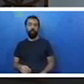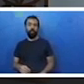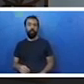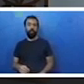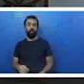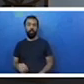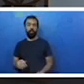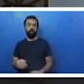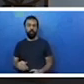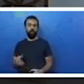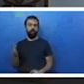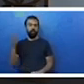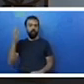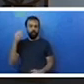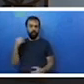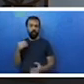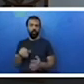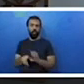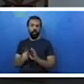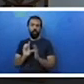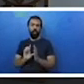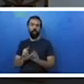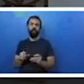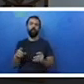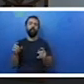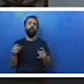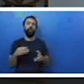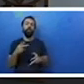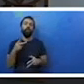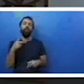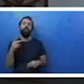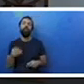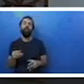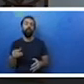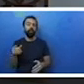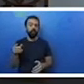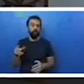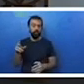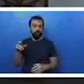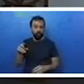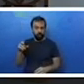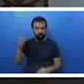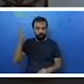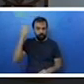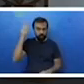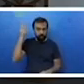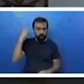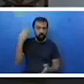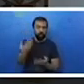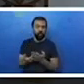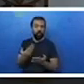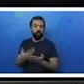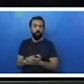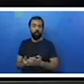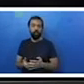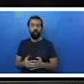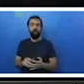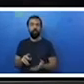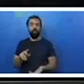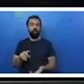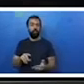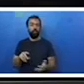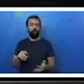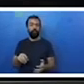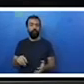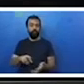Antes de nós começarmos o nosso tema de hoje, vamos falar um pouquinho sobre o que nós falamos na aula passada. Nós falamos um pouquinho sobre o hip